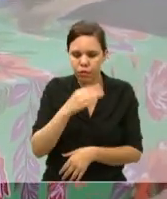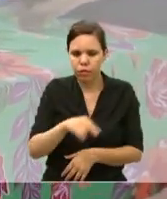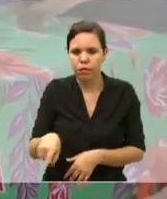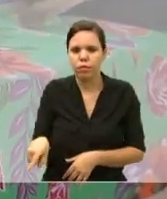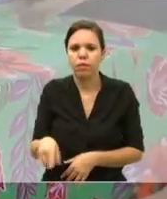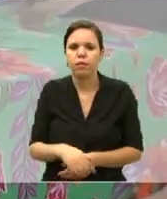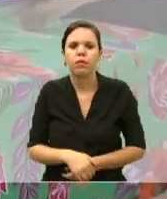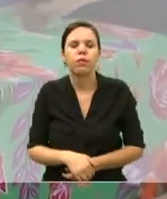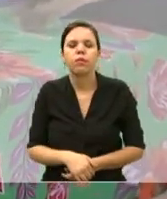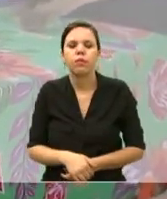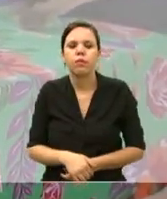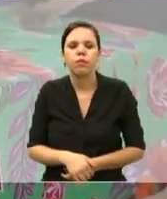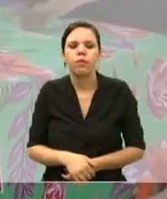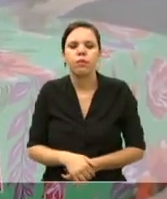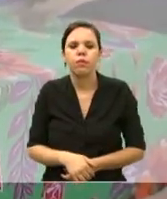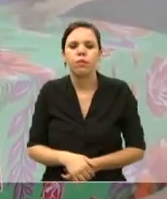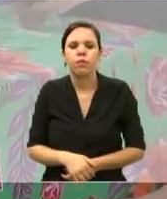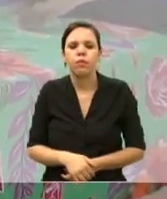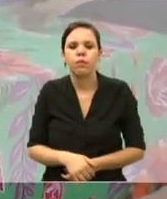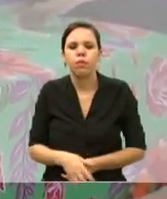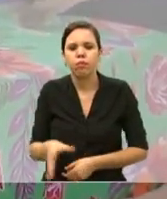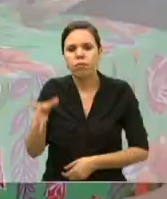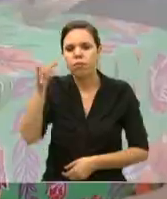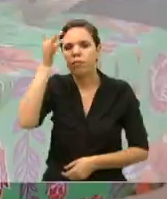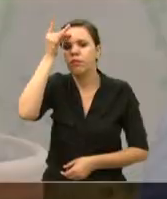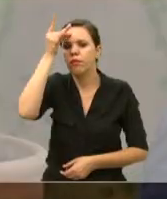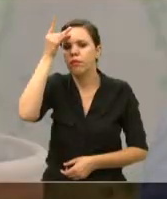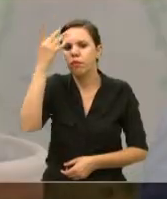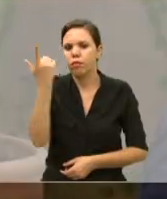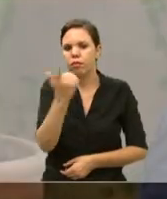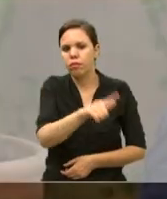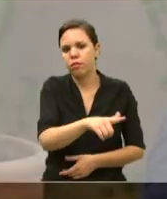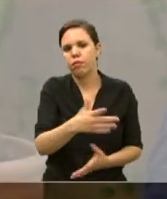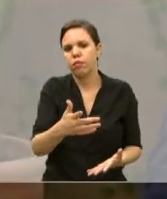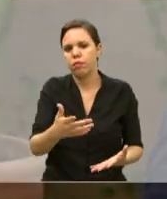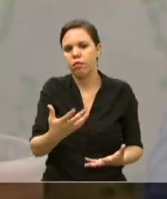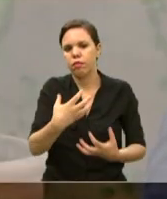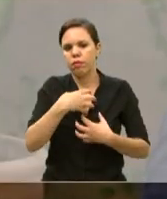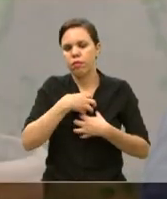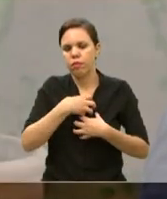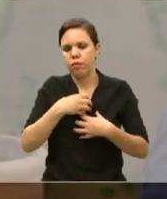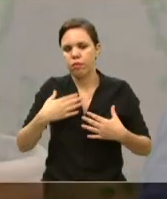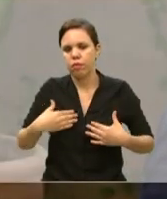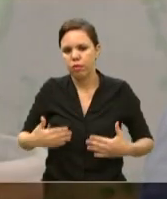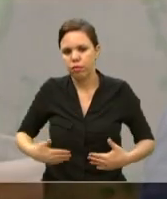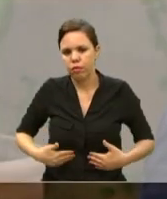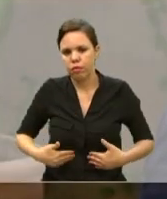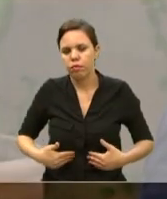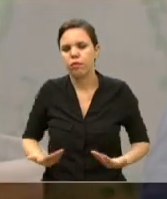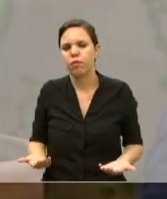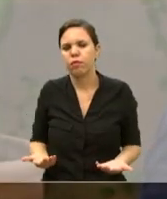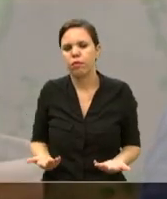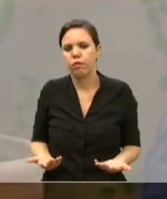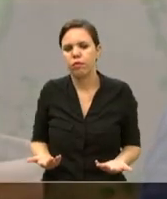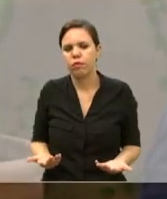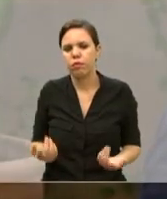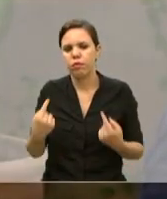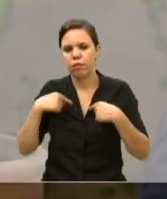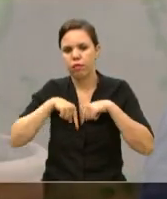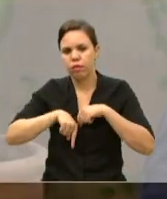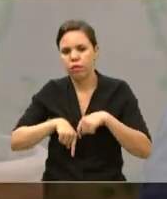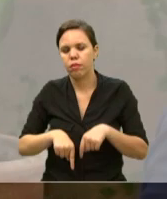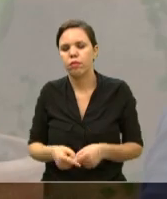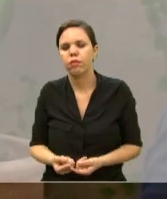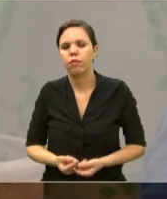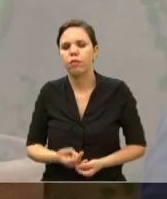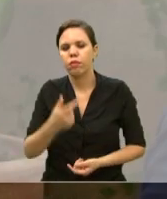dessa metodologia, eles têm que ser inseridos. Sim. Muitos pais vão para a formação. Muitos pais acabam virando